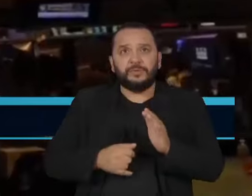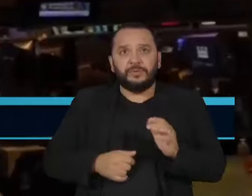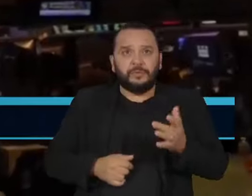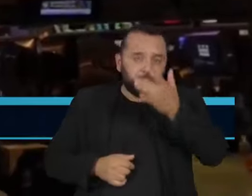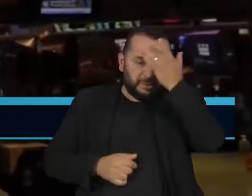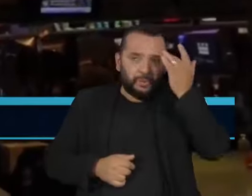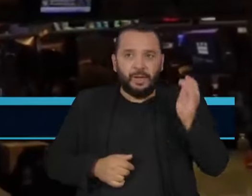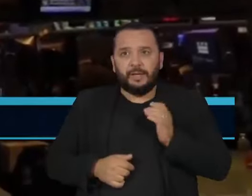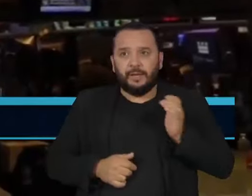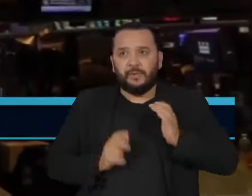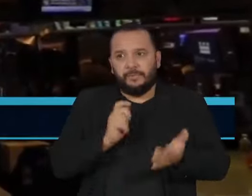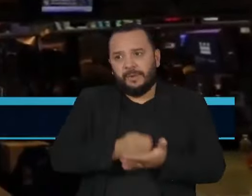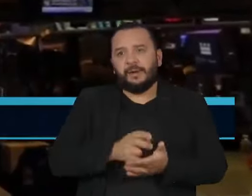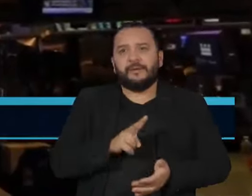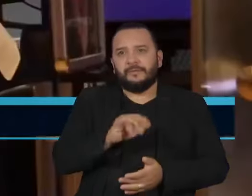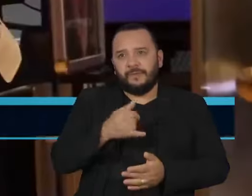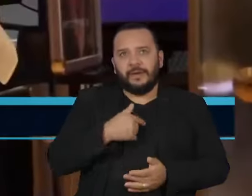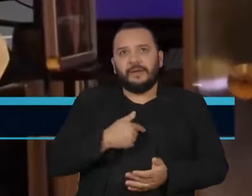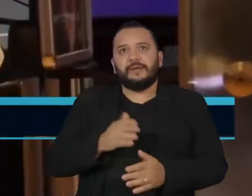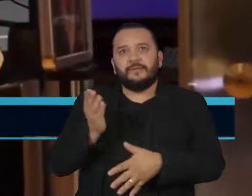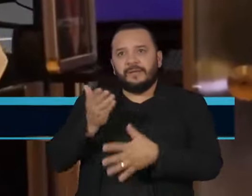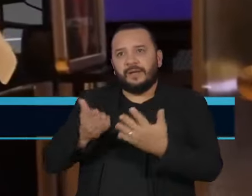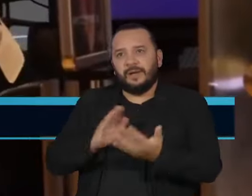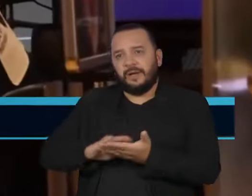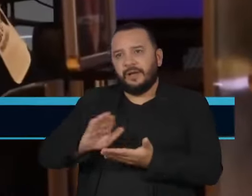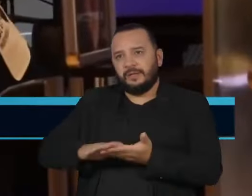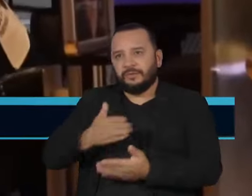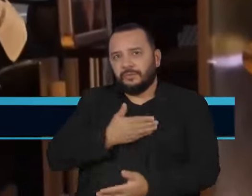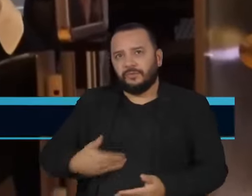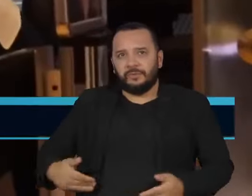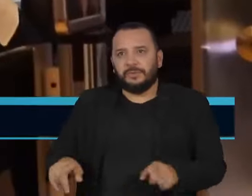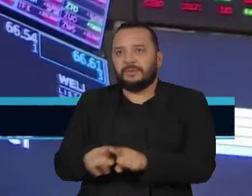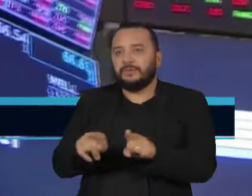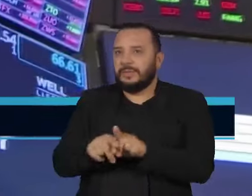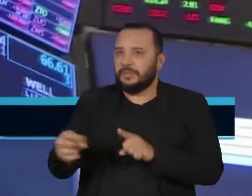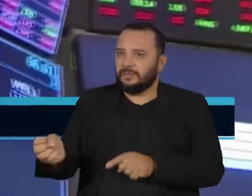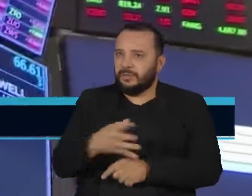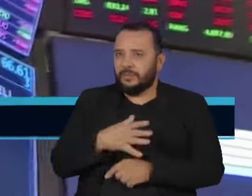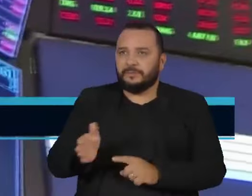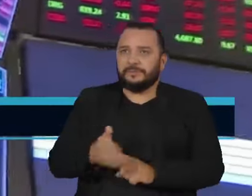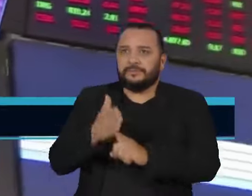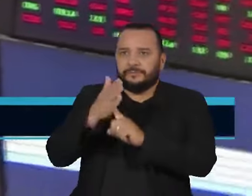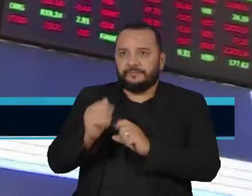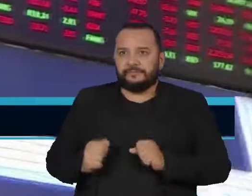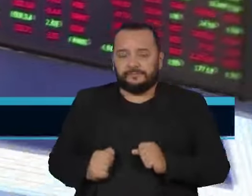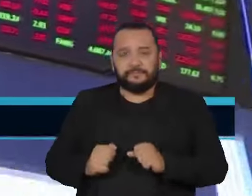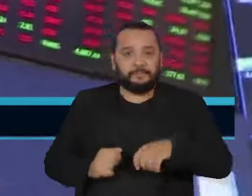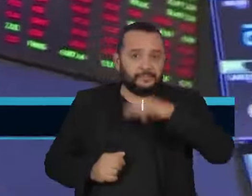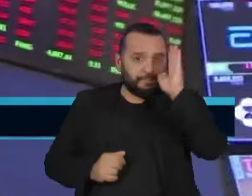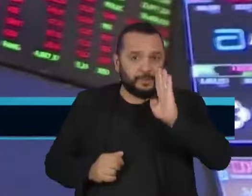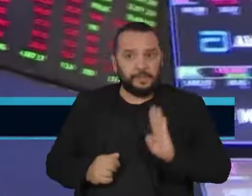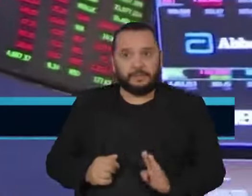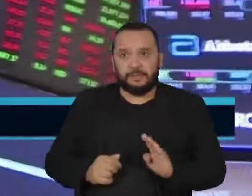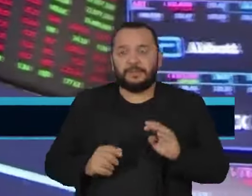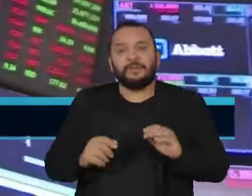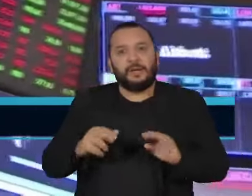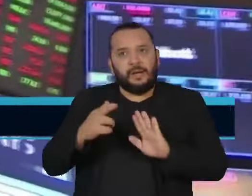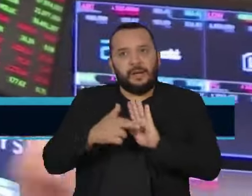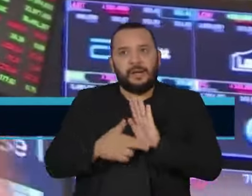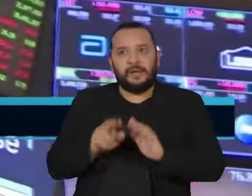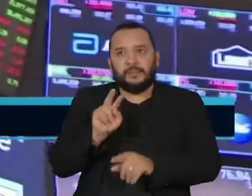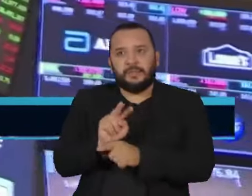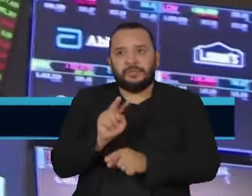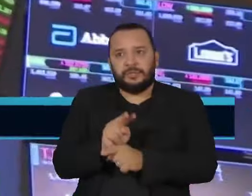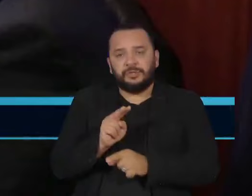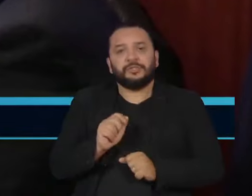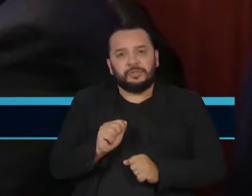para financiar os gastos públicos, inclusive nas novas tecnologias. Para o Brasil, as políticas protecionistas dos